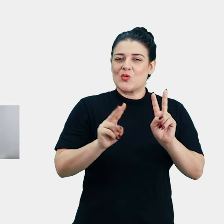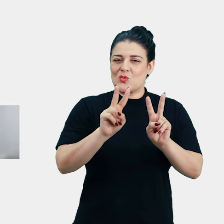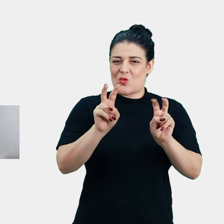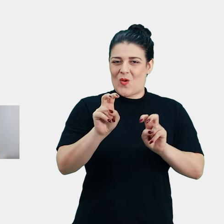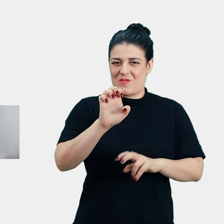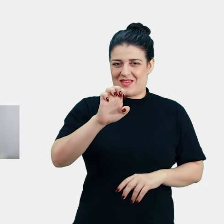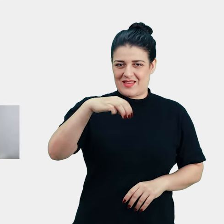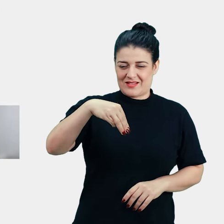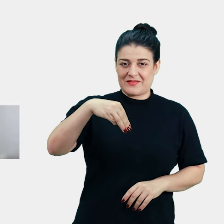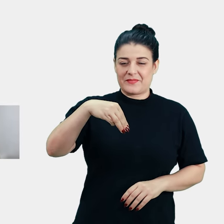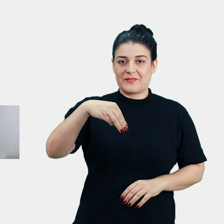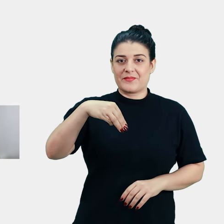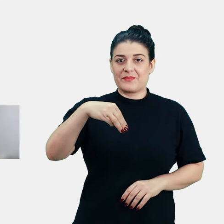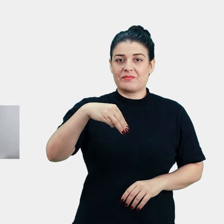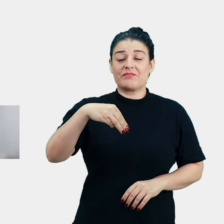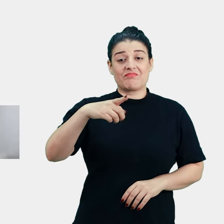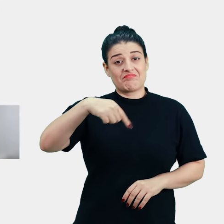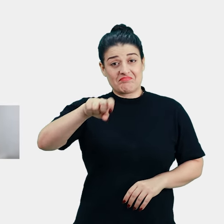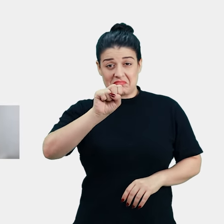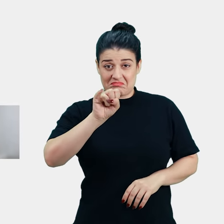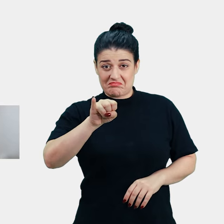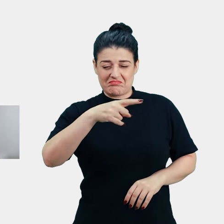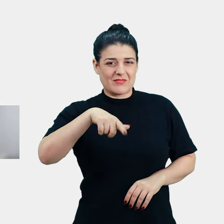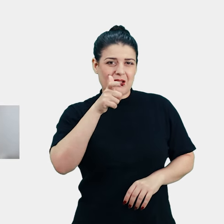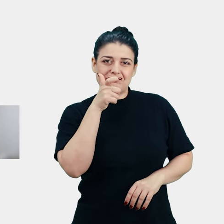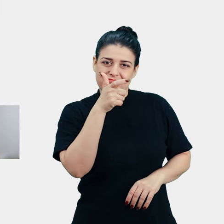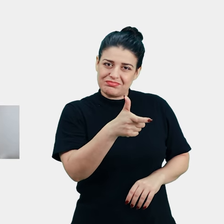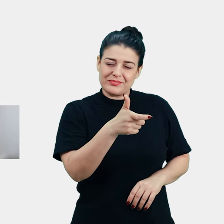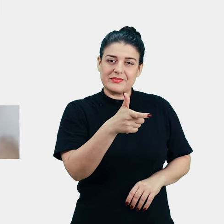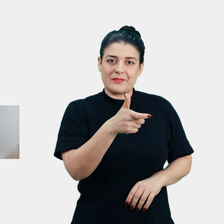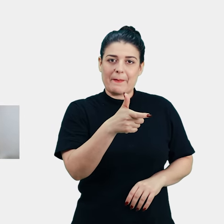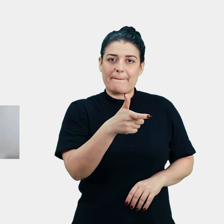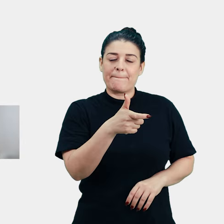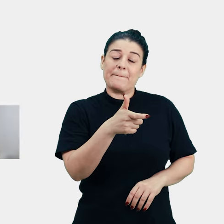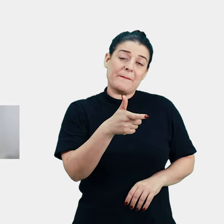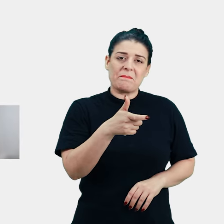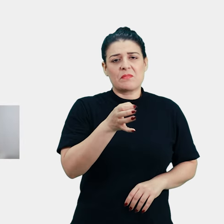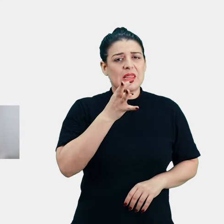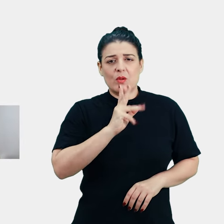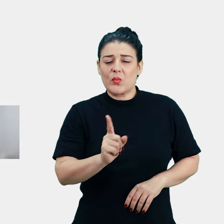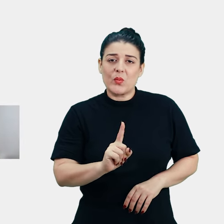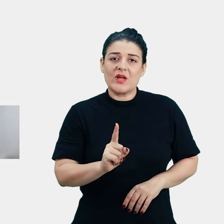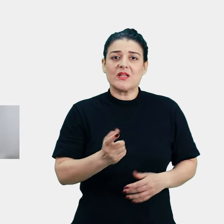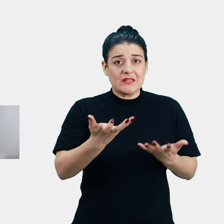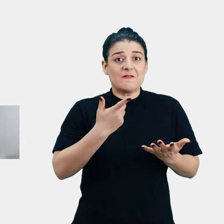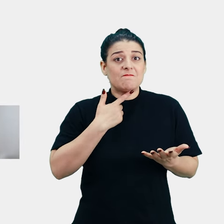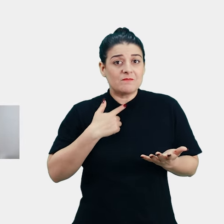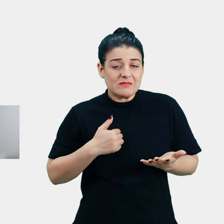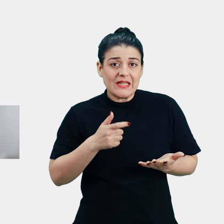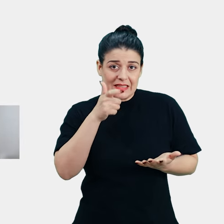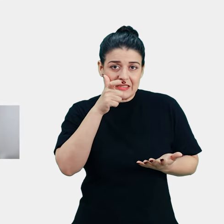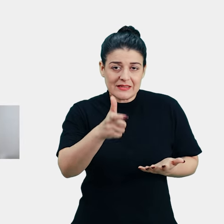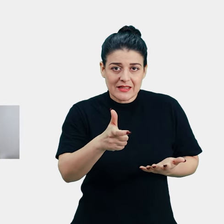de massas. Então, para aqueles que se interessarem, né, ou que não conhecem ou querem conhecer um pouco